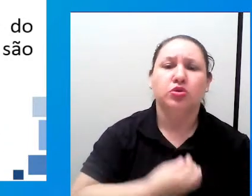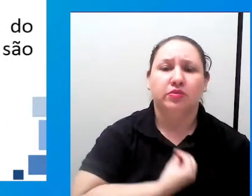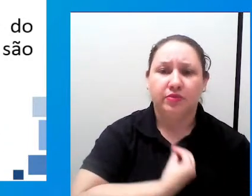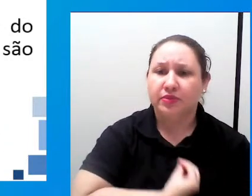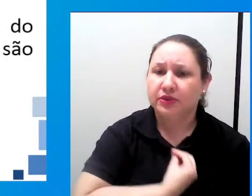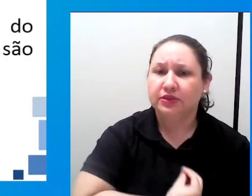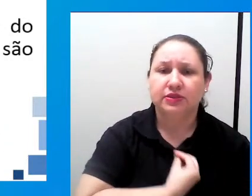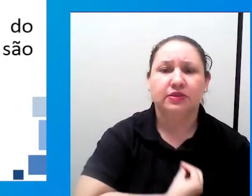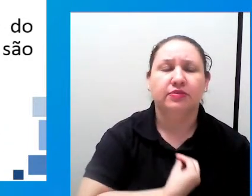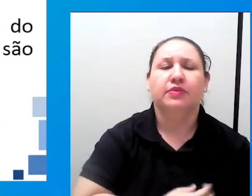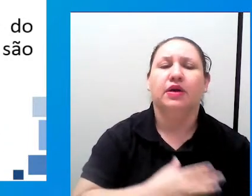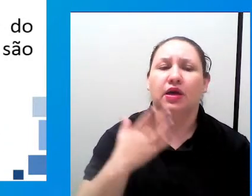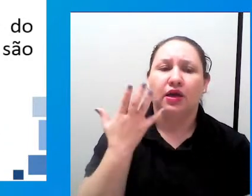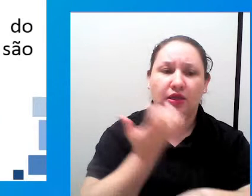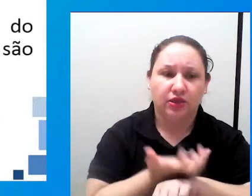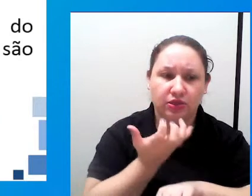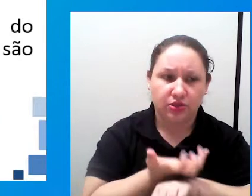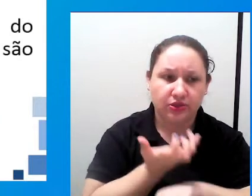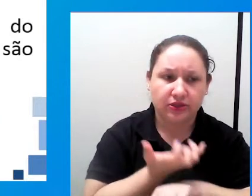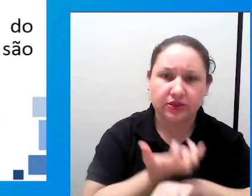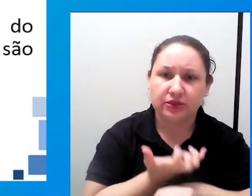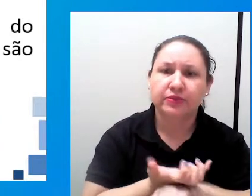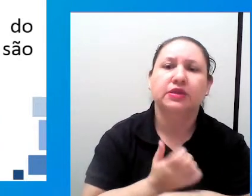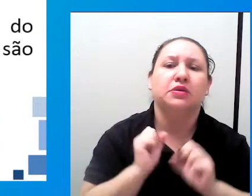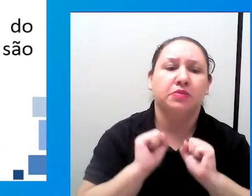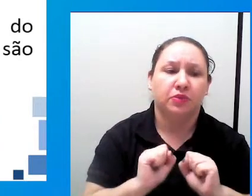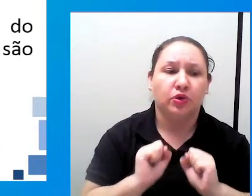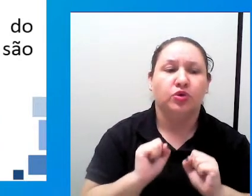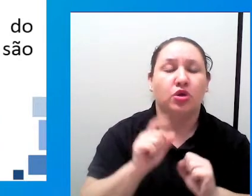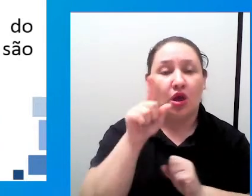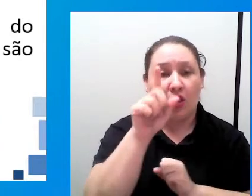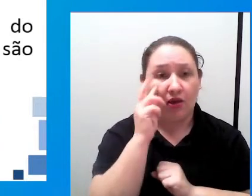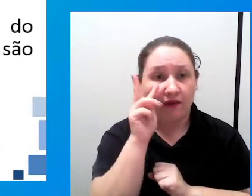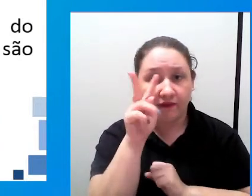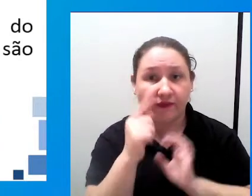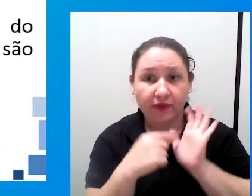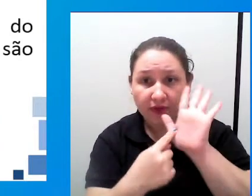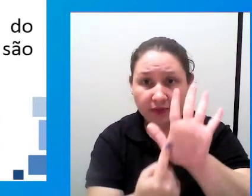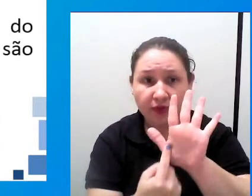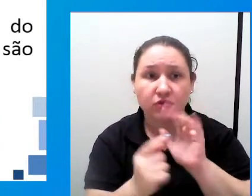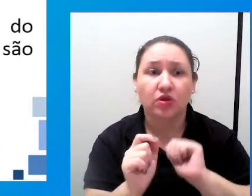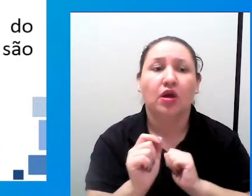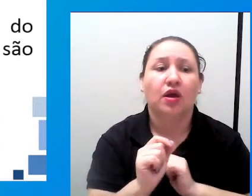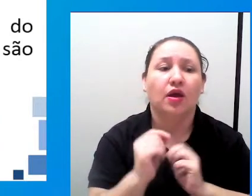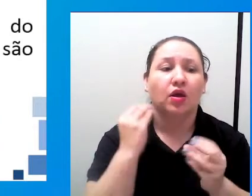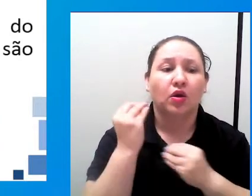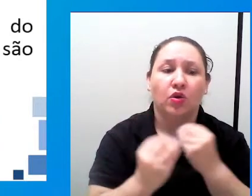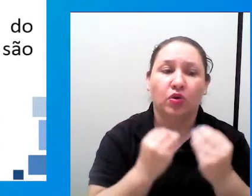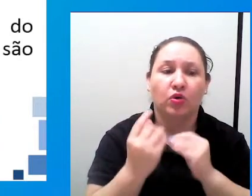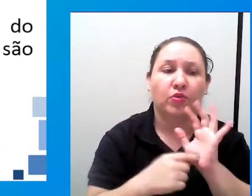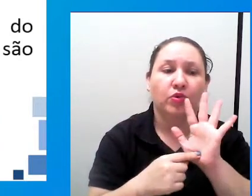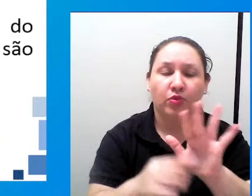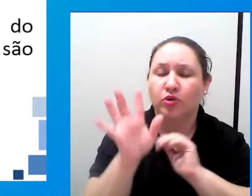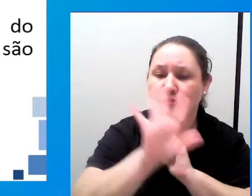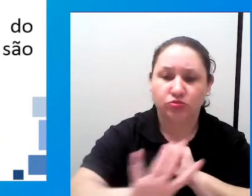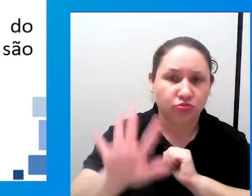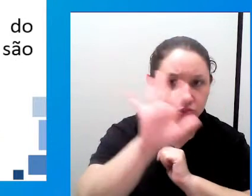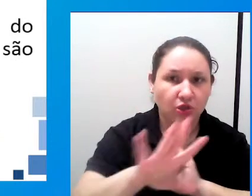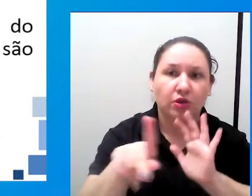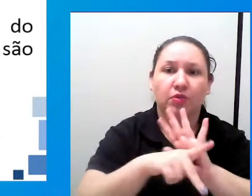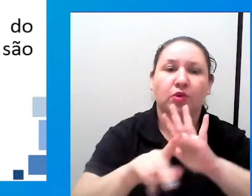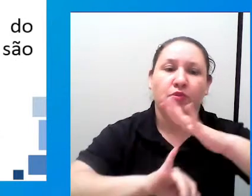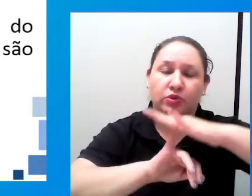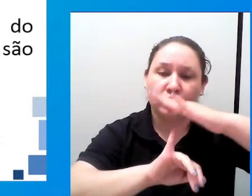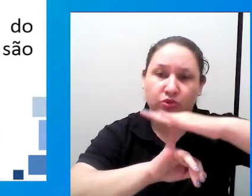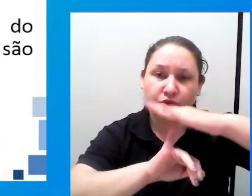as disciplinas. Então, isso aqui é a visão geral de como a gente extensiona no curso de TADES aqui de Itaituba. Todas as